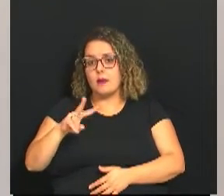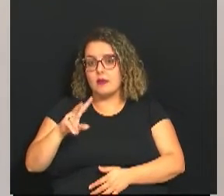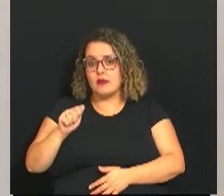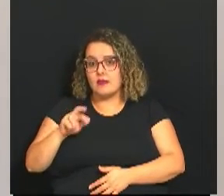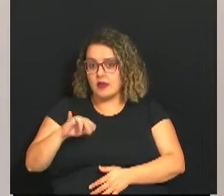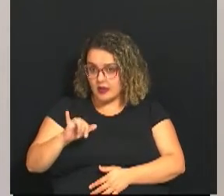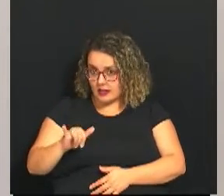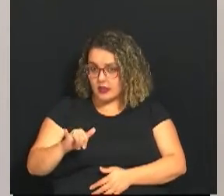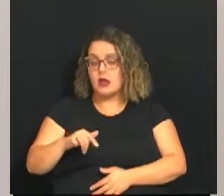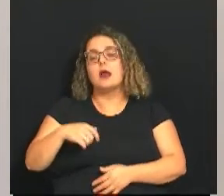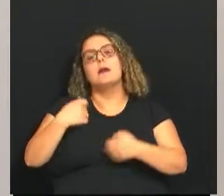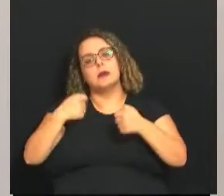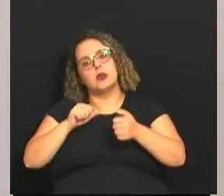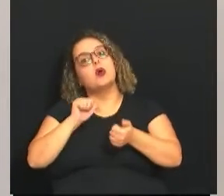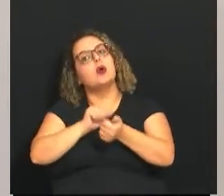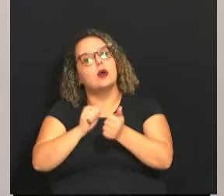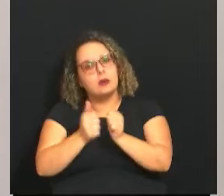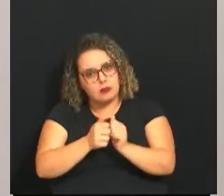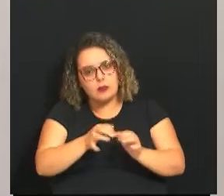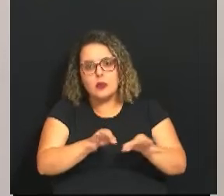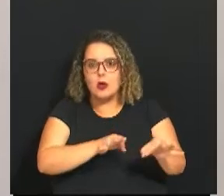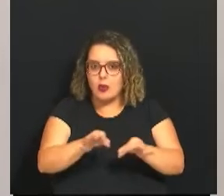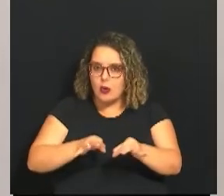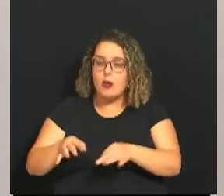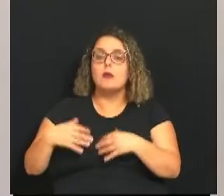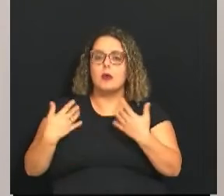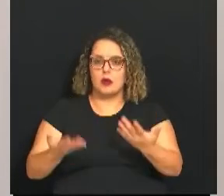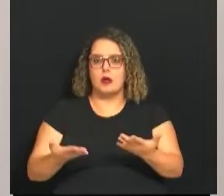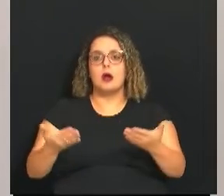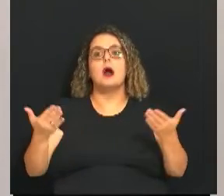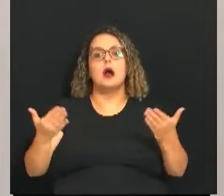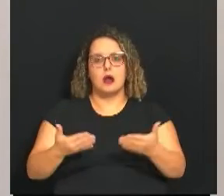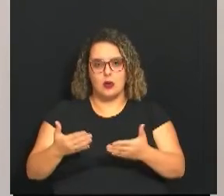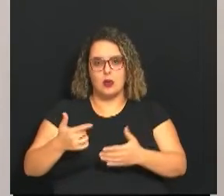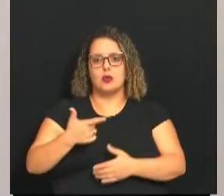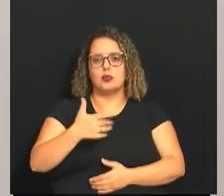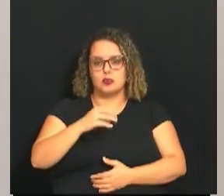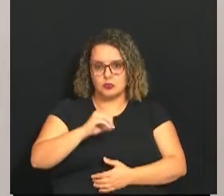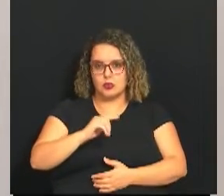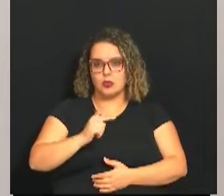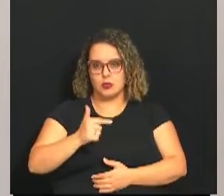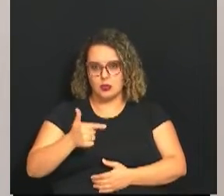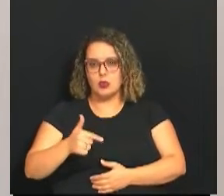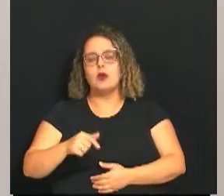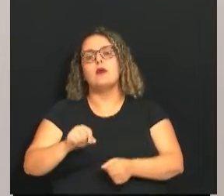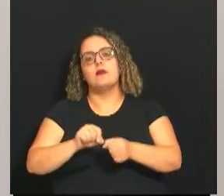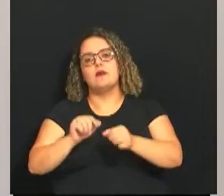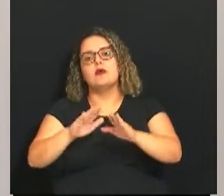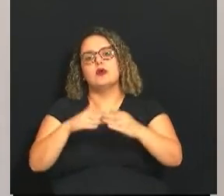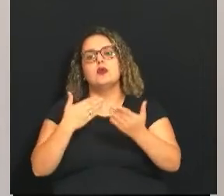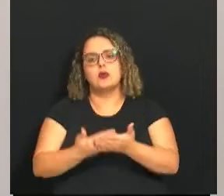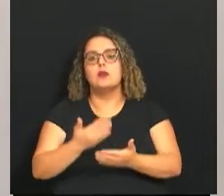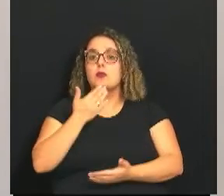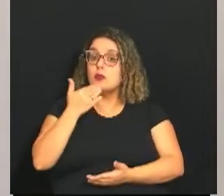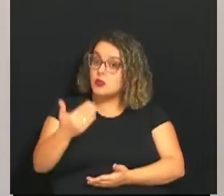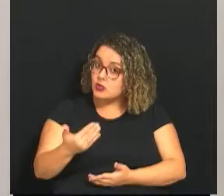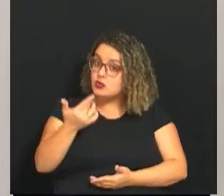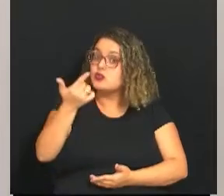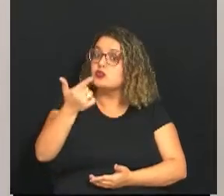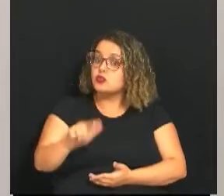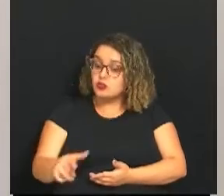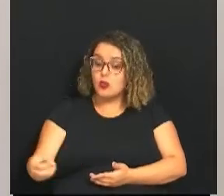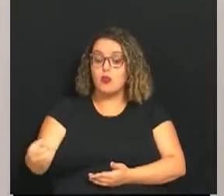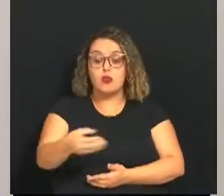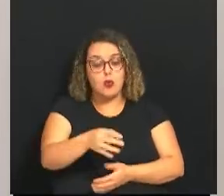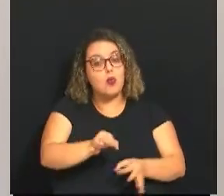reformular esse projeto, tá? Então agora já em 2022 eu fiz esse requerimento para cobrar esse novo projeto